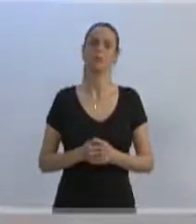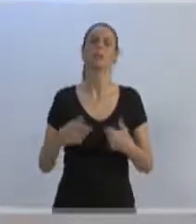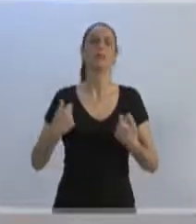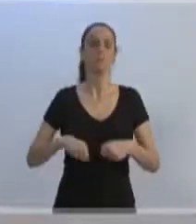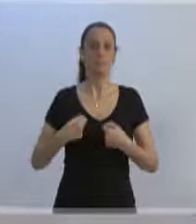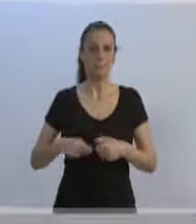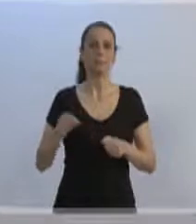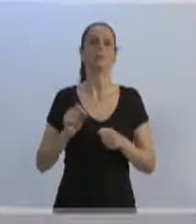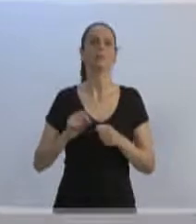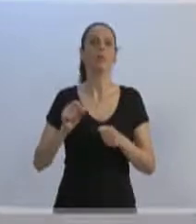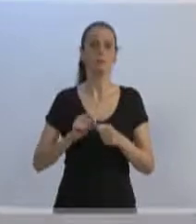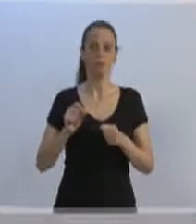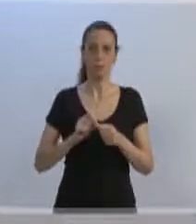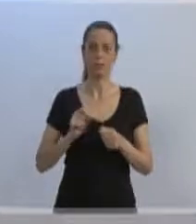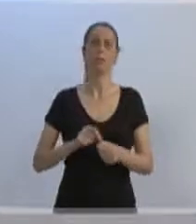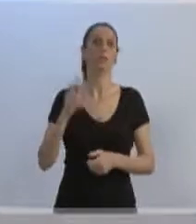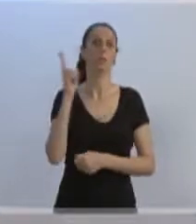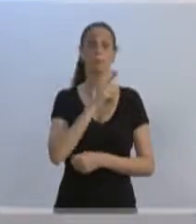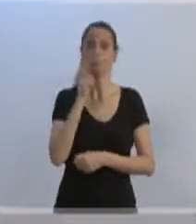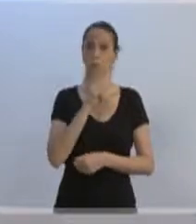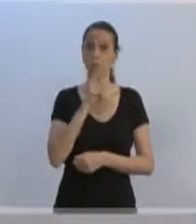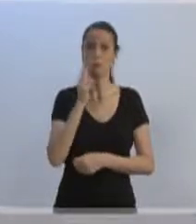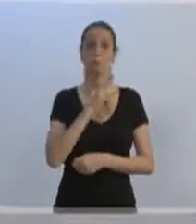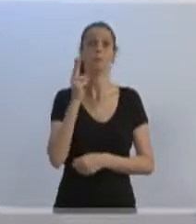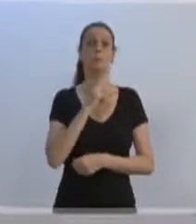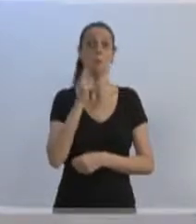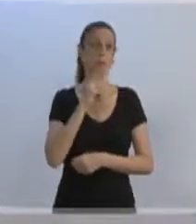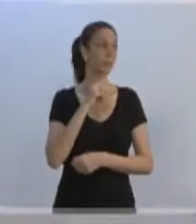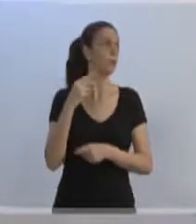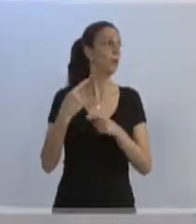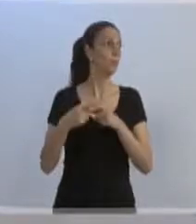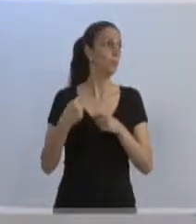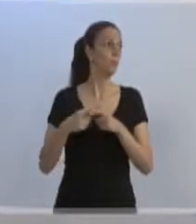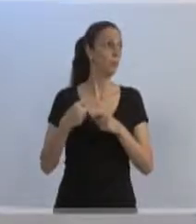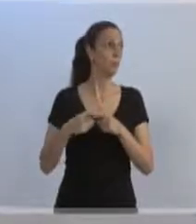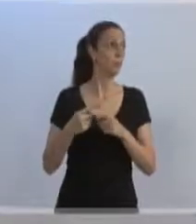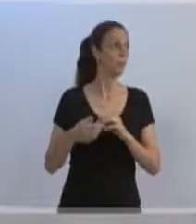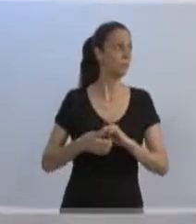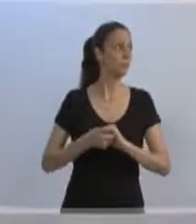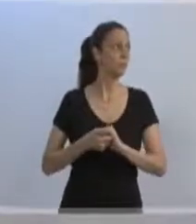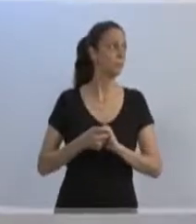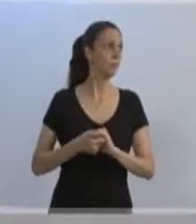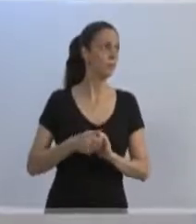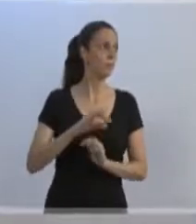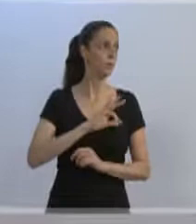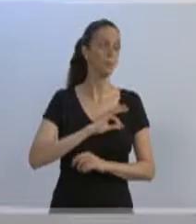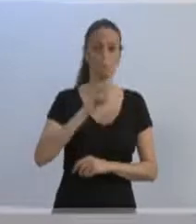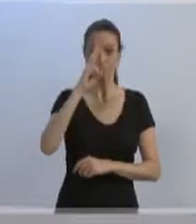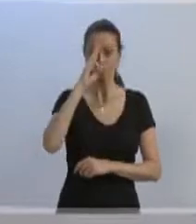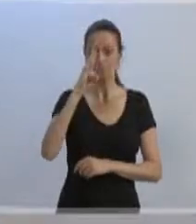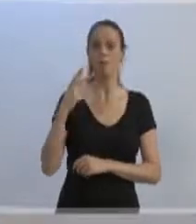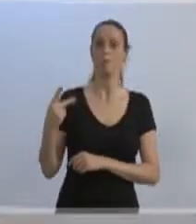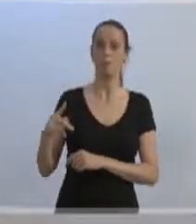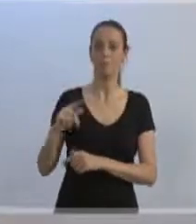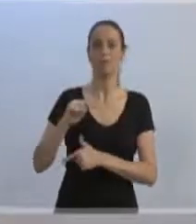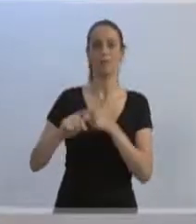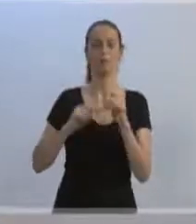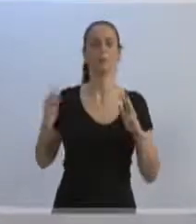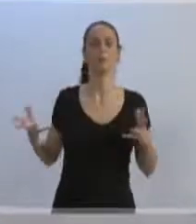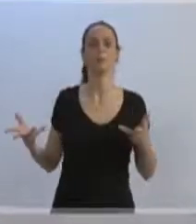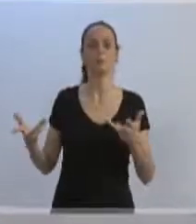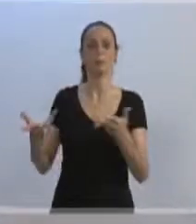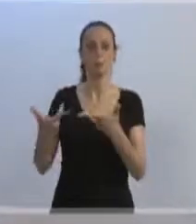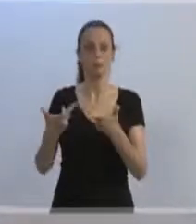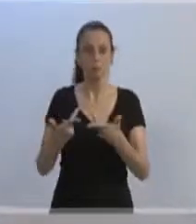ser feito em cada toque de urgência em caráter de urgência até porque quero também parabenizar polícia militar pelos brilhantes serviço prestado que vem